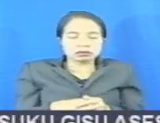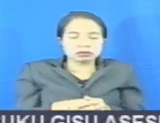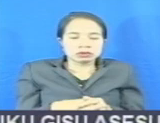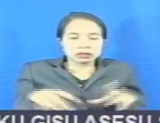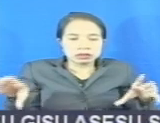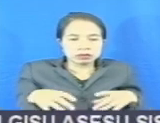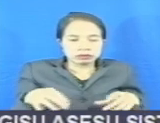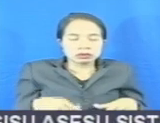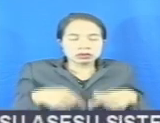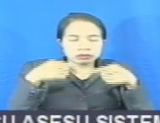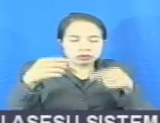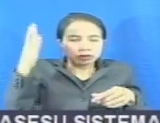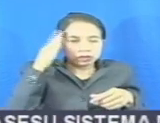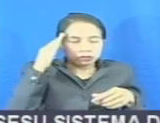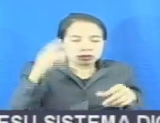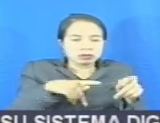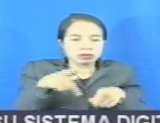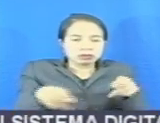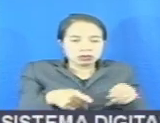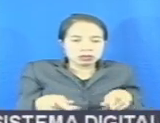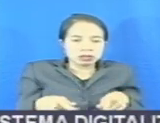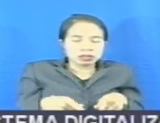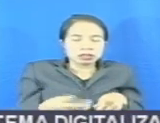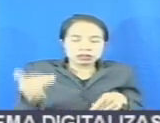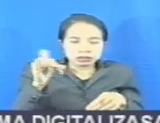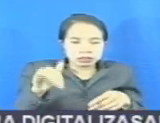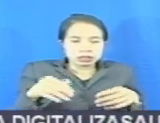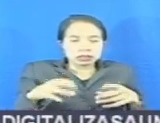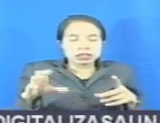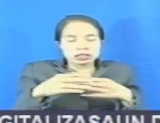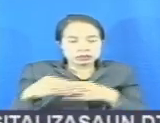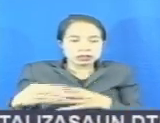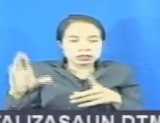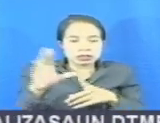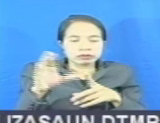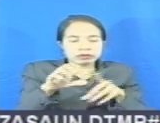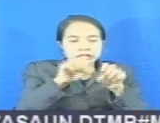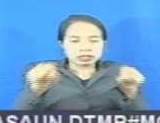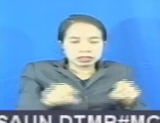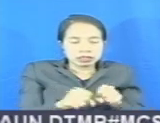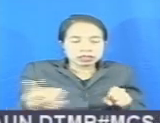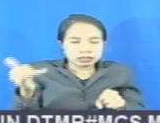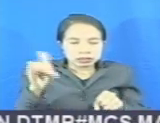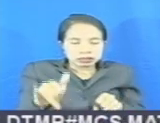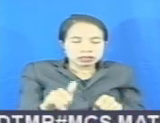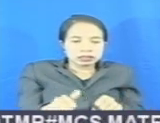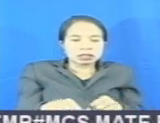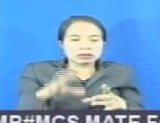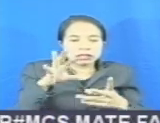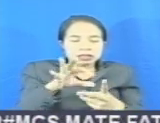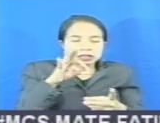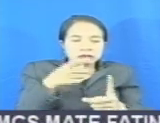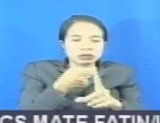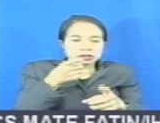ne atu fohanui bai ten turda de komunitaris ira li liu sefi aldeia ho delegado delegado ne bema eleito husi